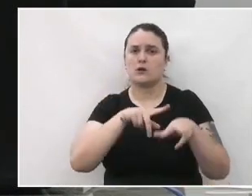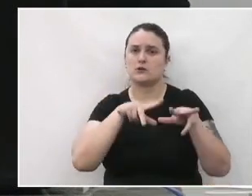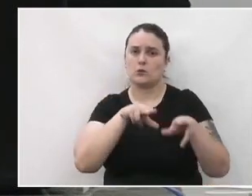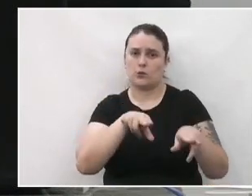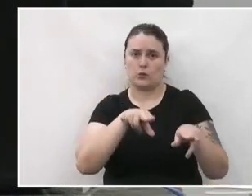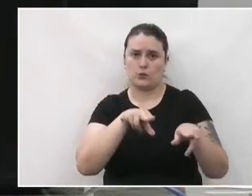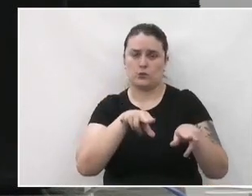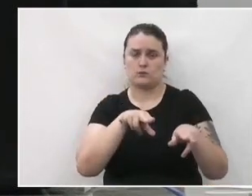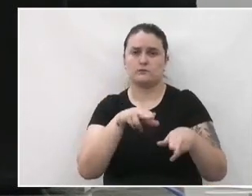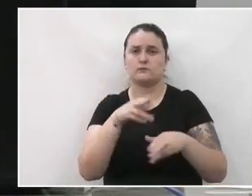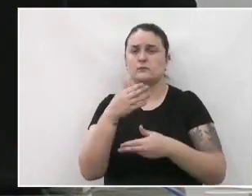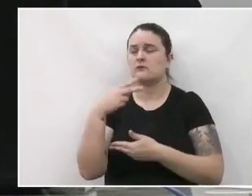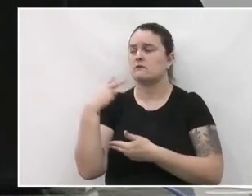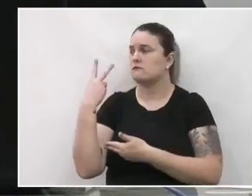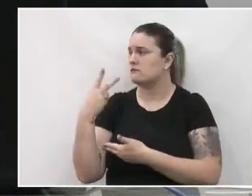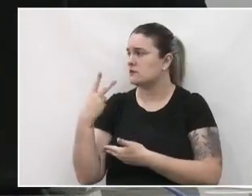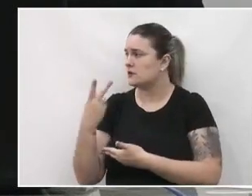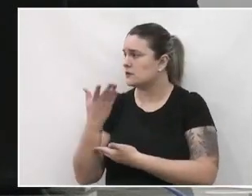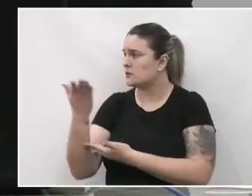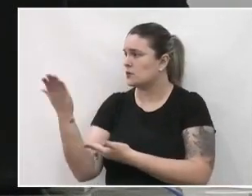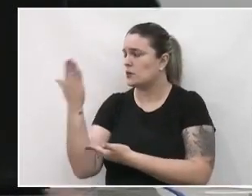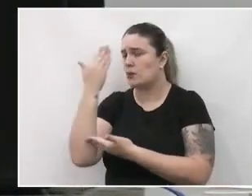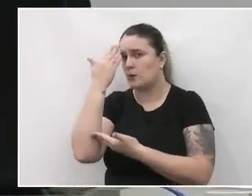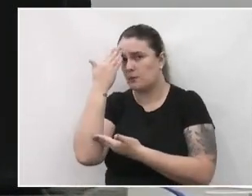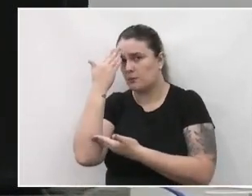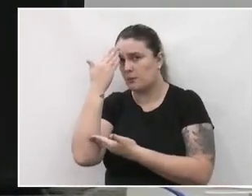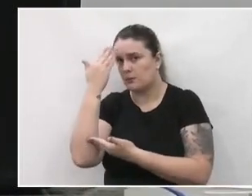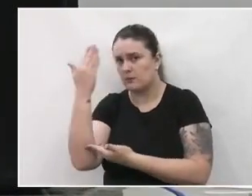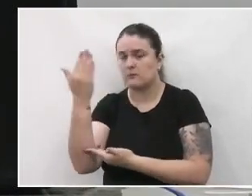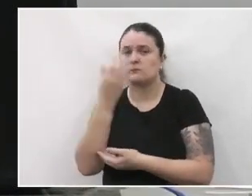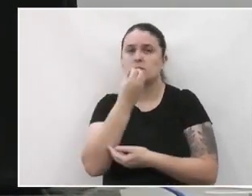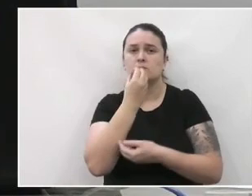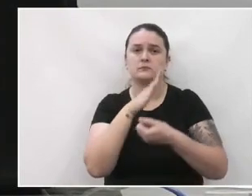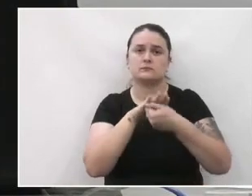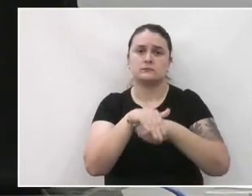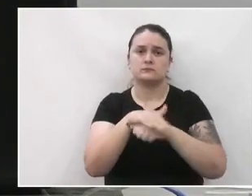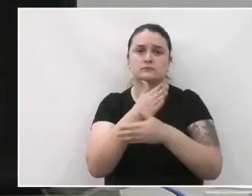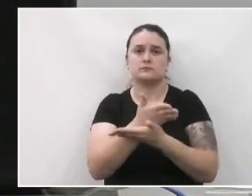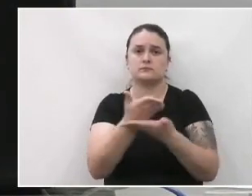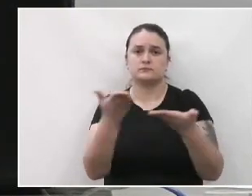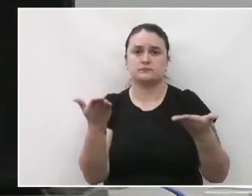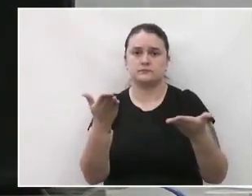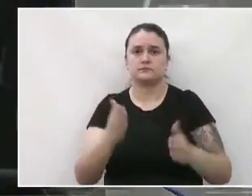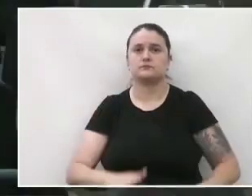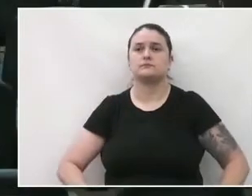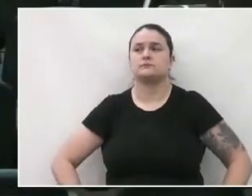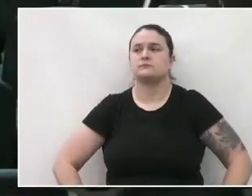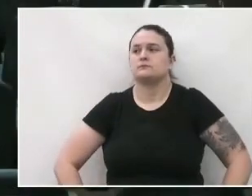regimental. Senhores vereadores, muito obrigado e uma boa noite a todos.